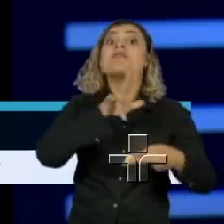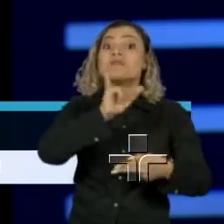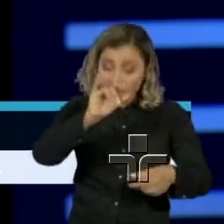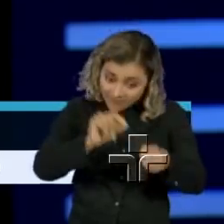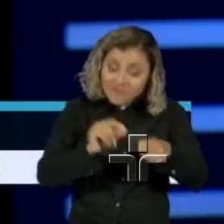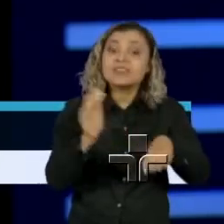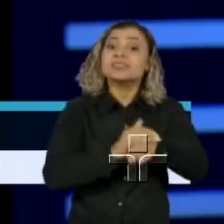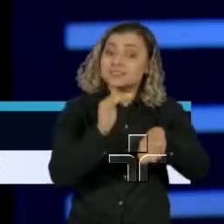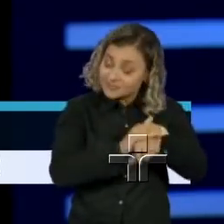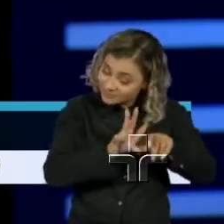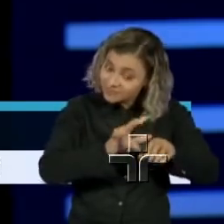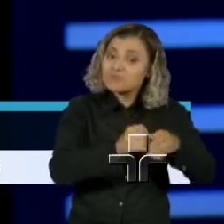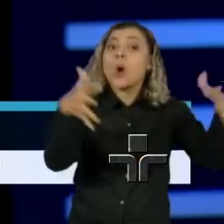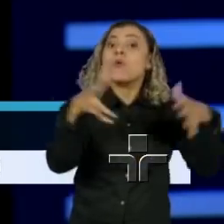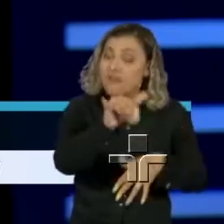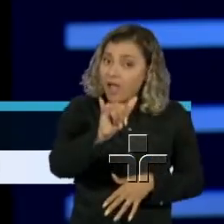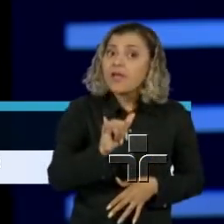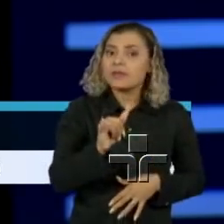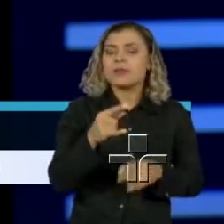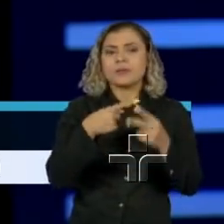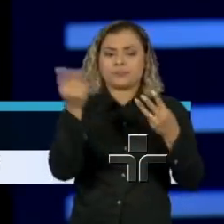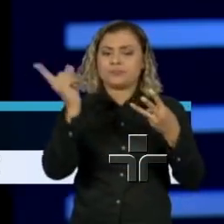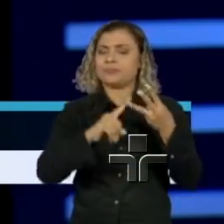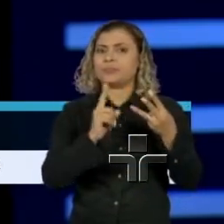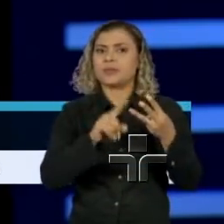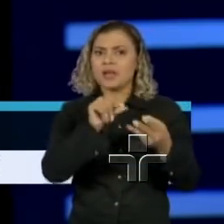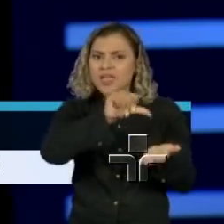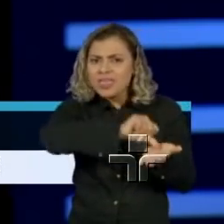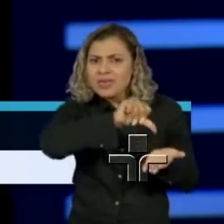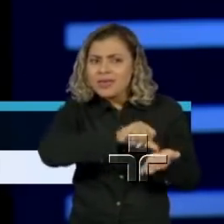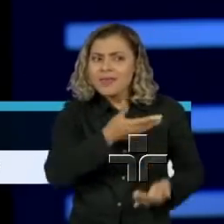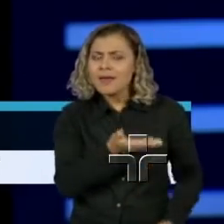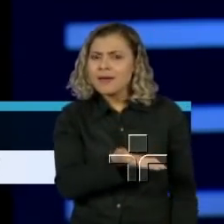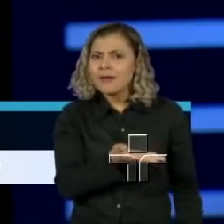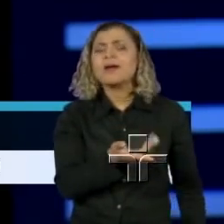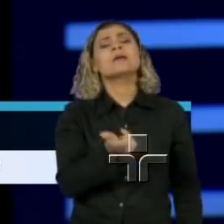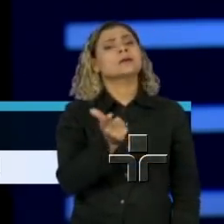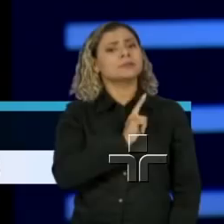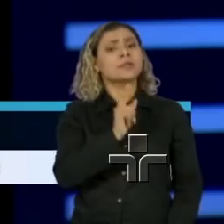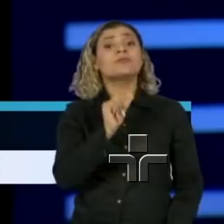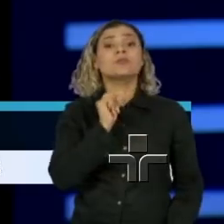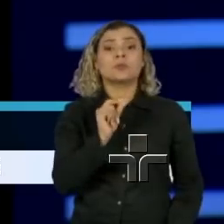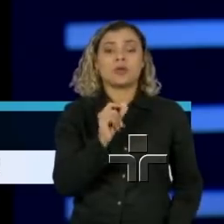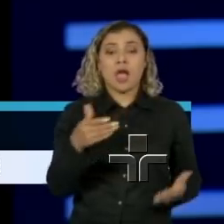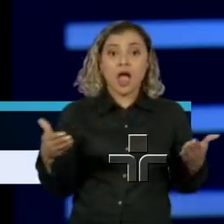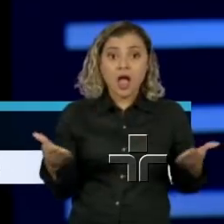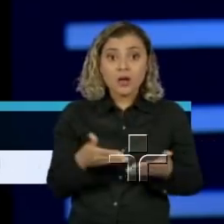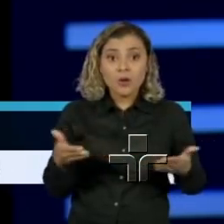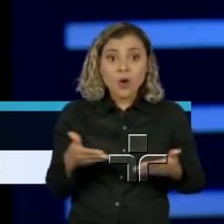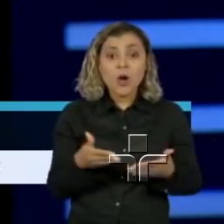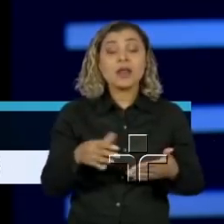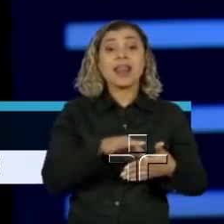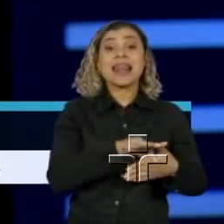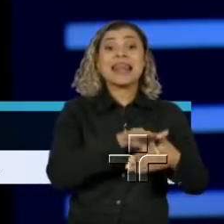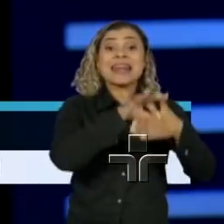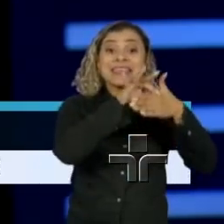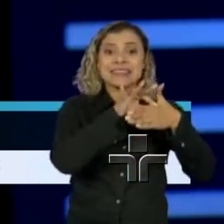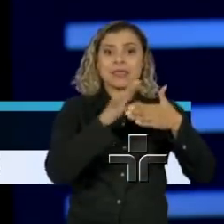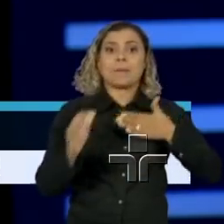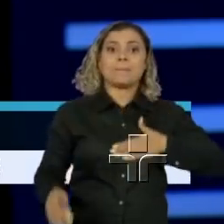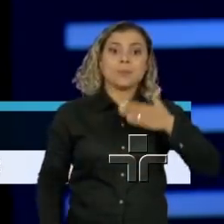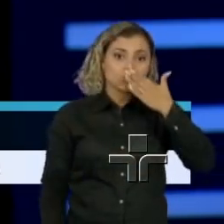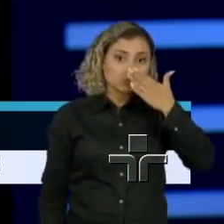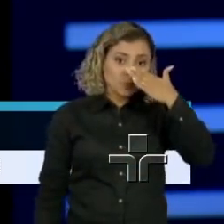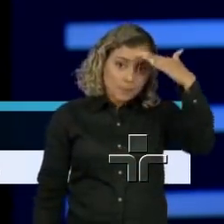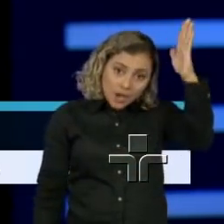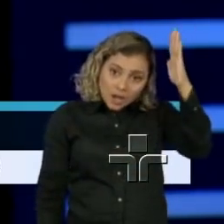atômica. Terceiro fator, e por fim, o Irã virou hoje o líder, na verdade, muçulmano e não árabe, insisto,